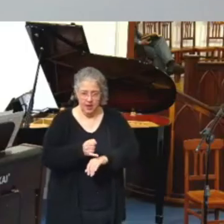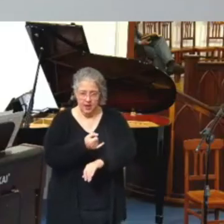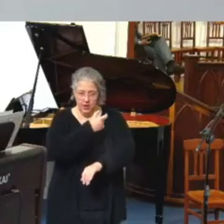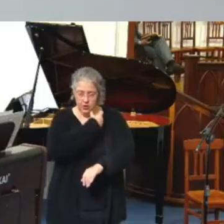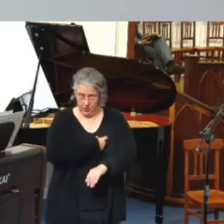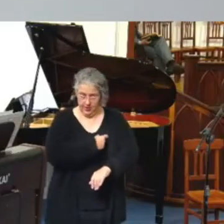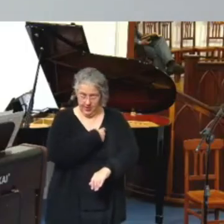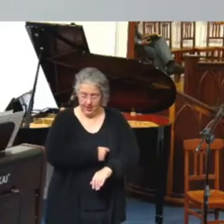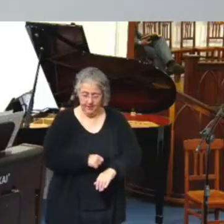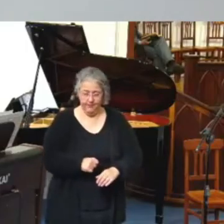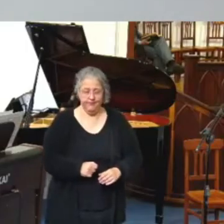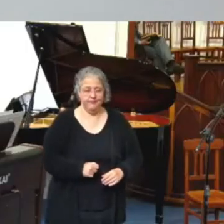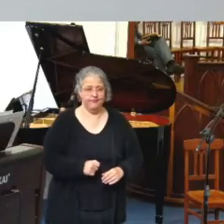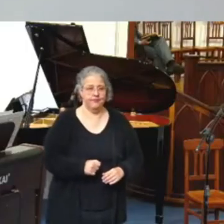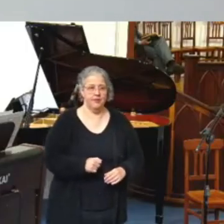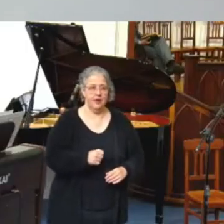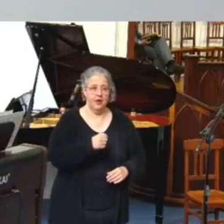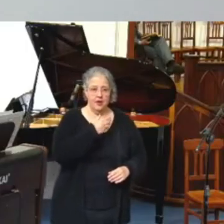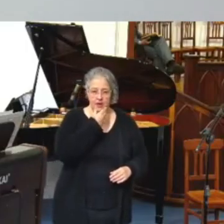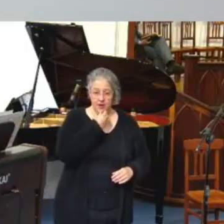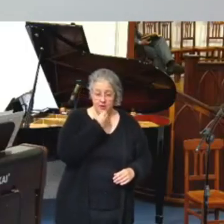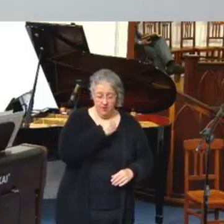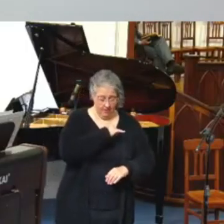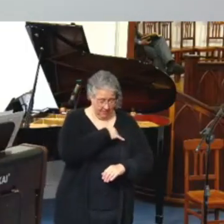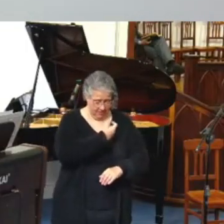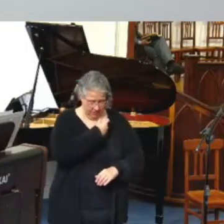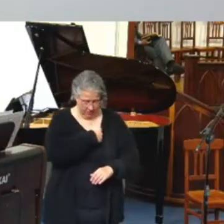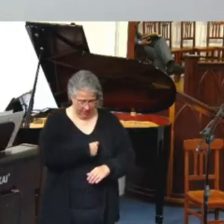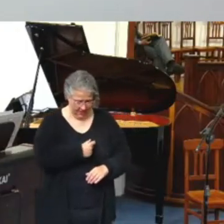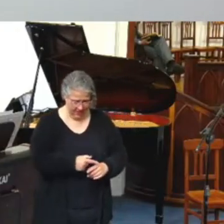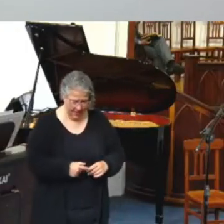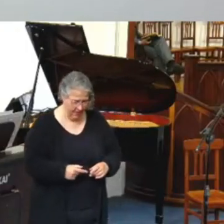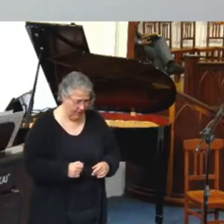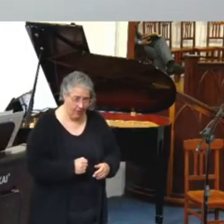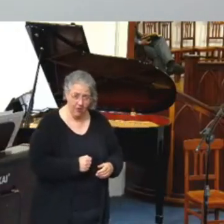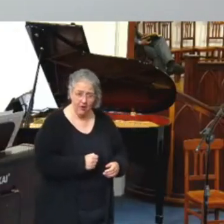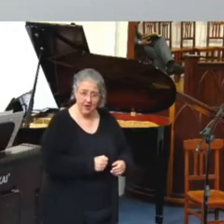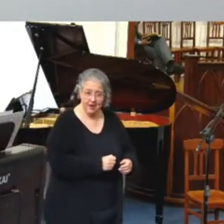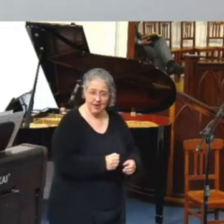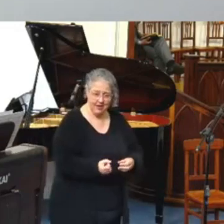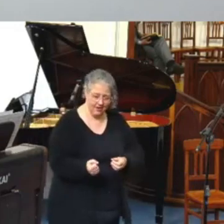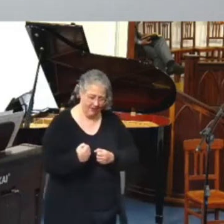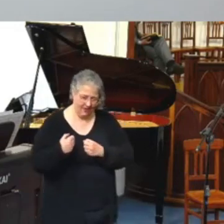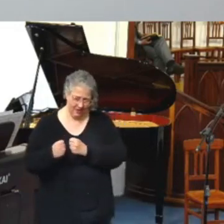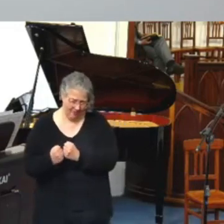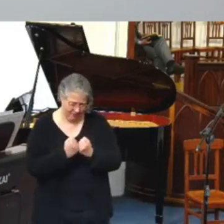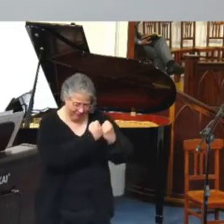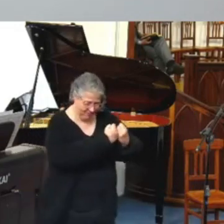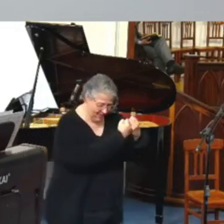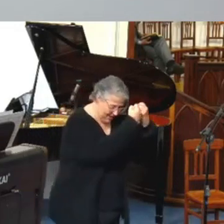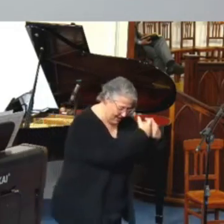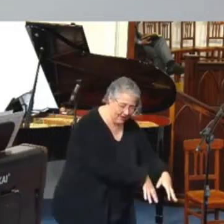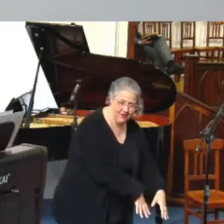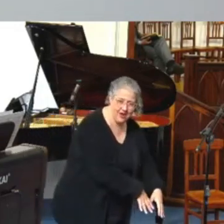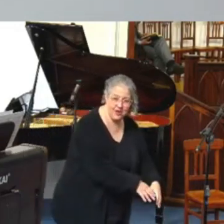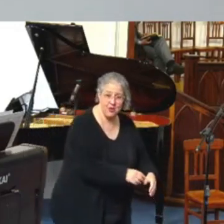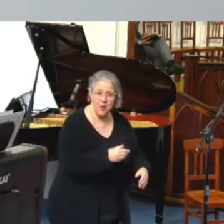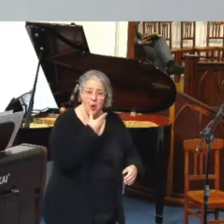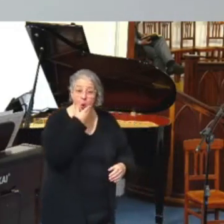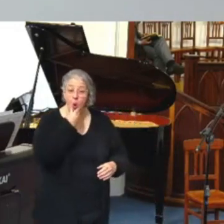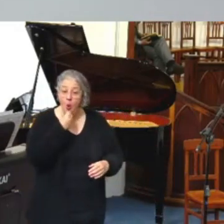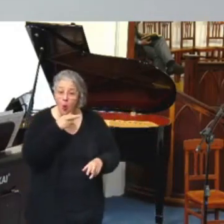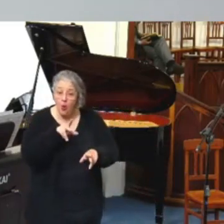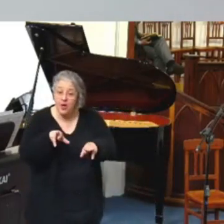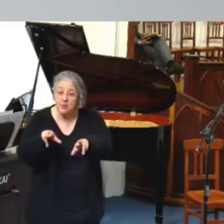na cisterna pelos seus próprios irmãos. E se vocês lembrarem do texto, enquanto José está na cisterna, os seus irmãos estavam fazendo o